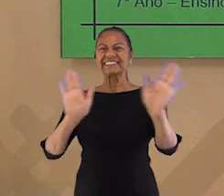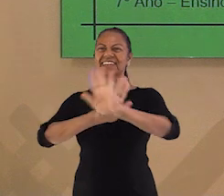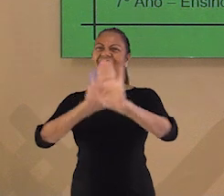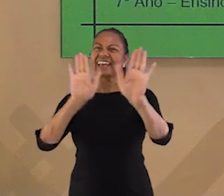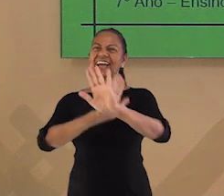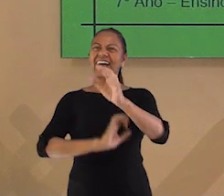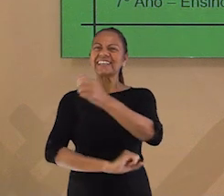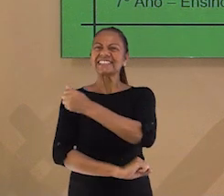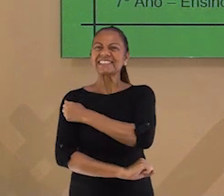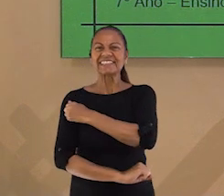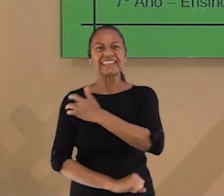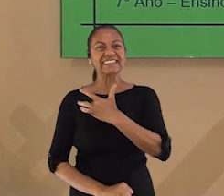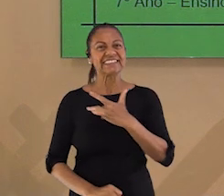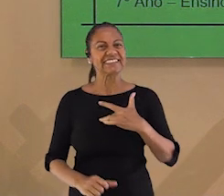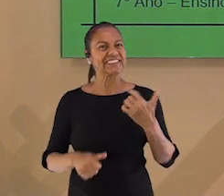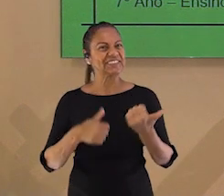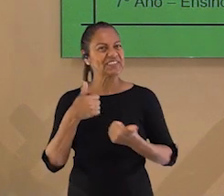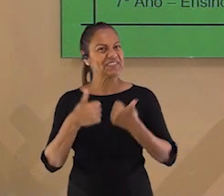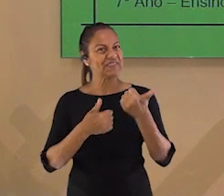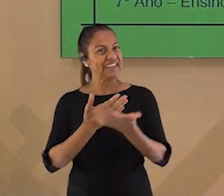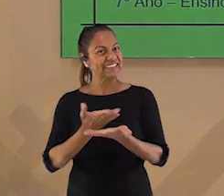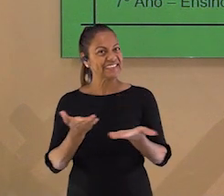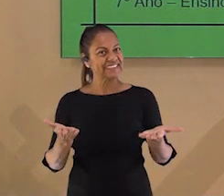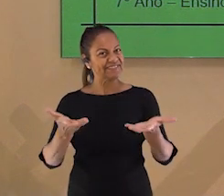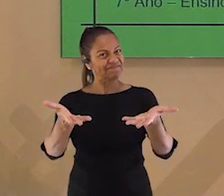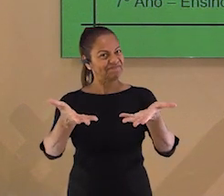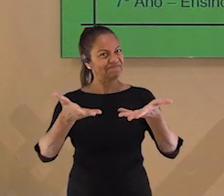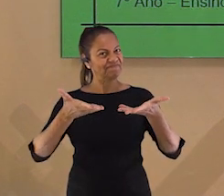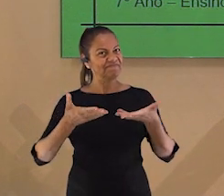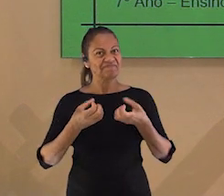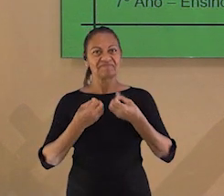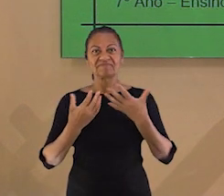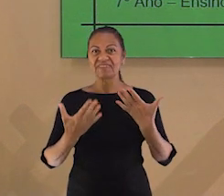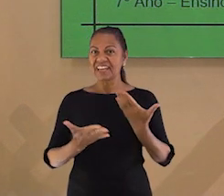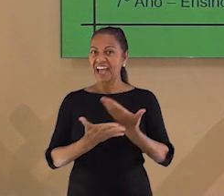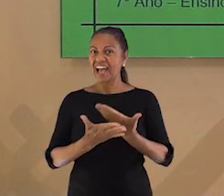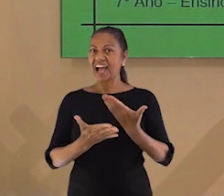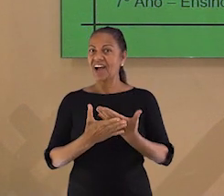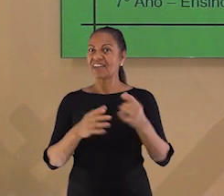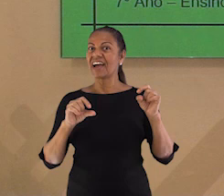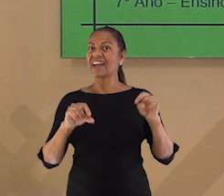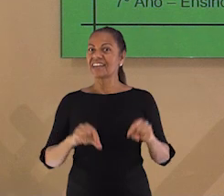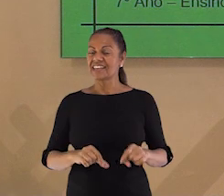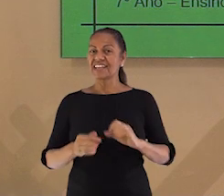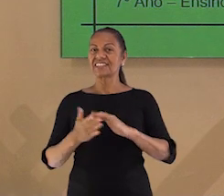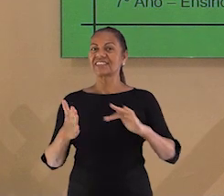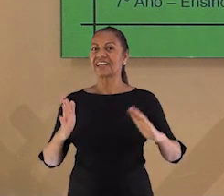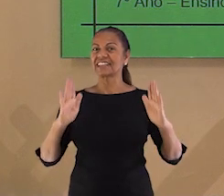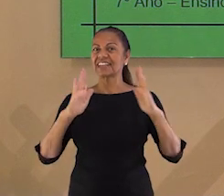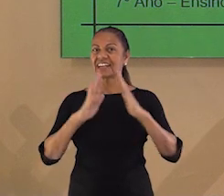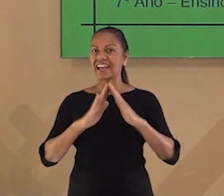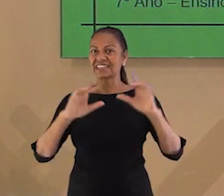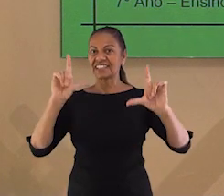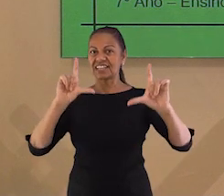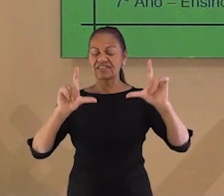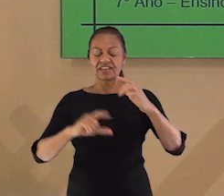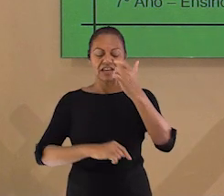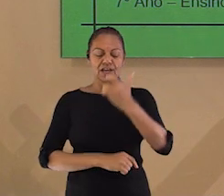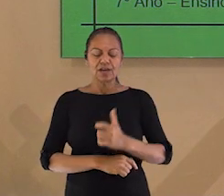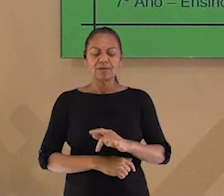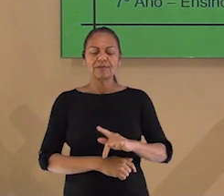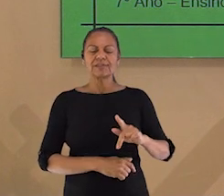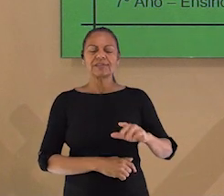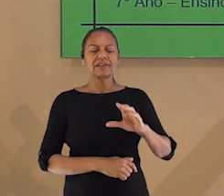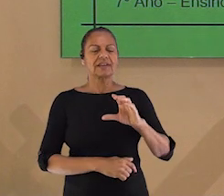Olá, estudantes! Tudo bem com vocês? Sejam bem-vindos a mais uma aula no Dever em Casa na TV. Eu sou a professora Cleidilene,